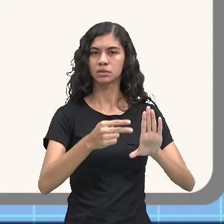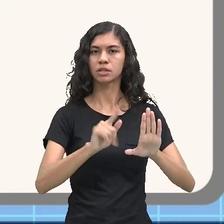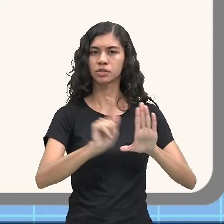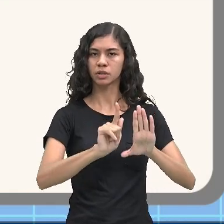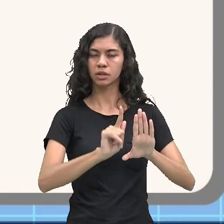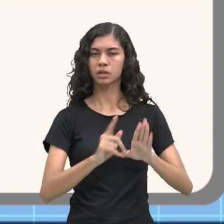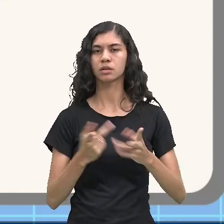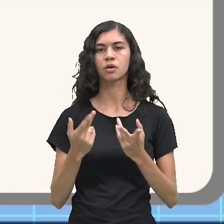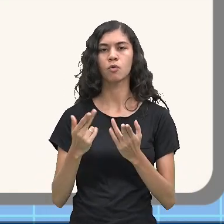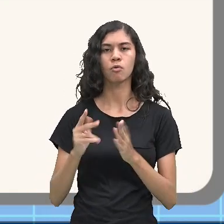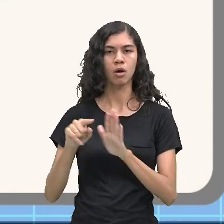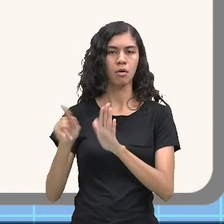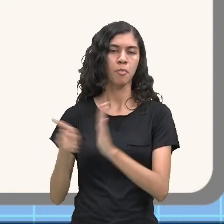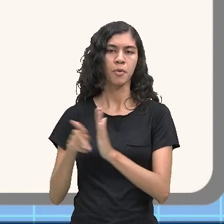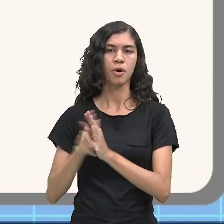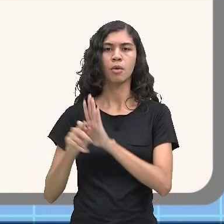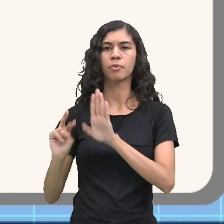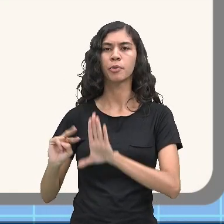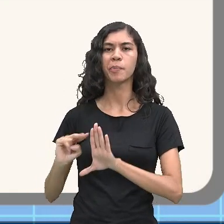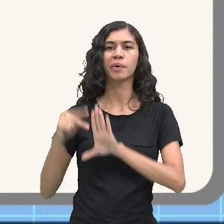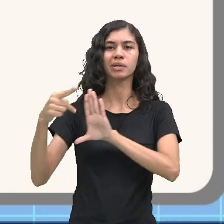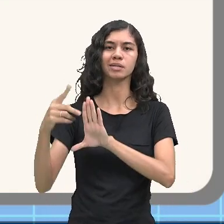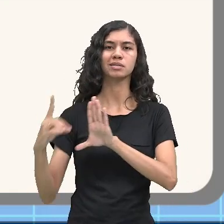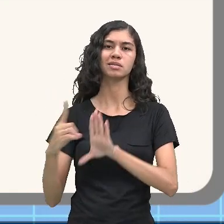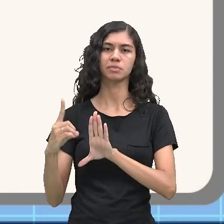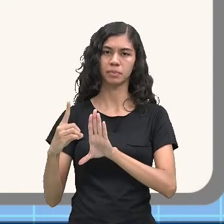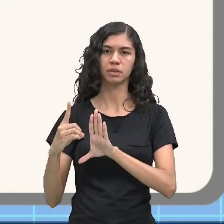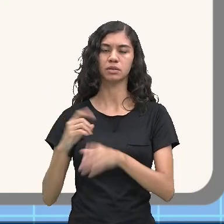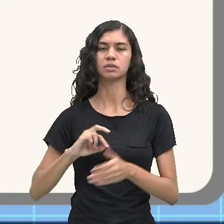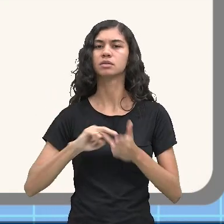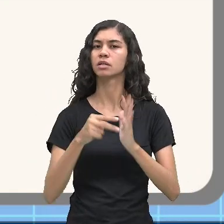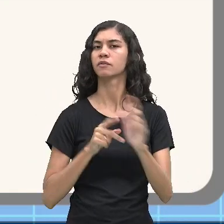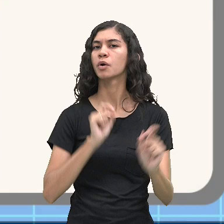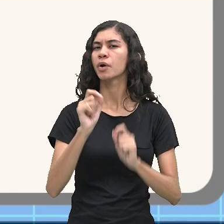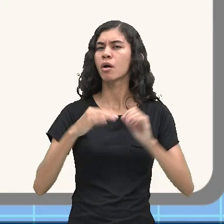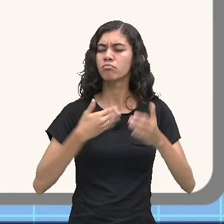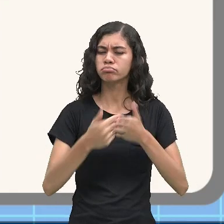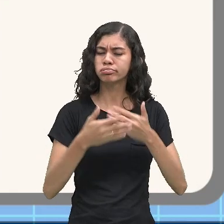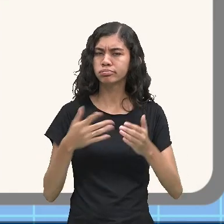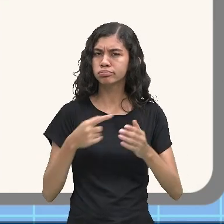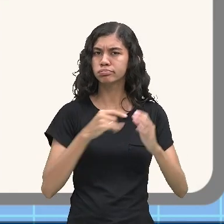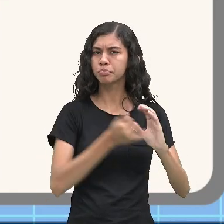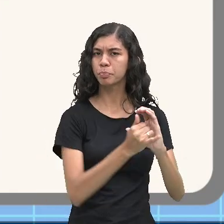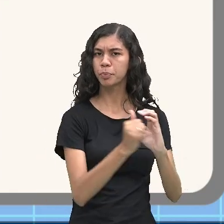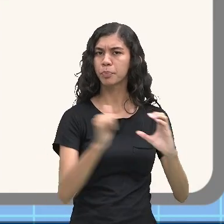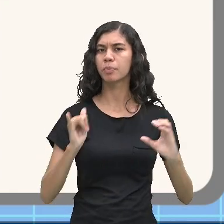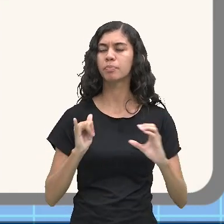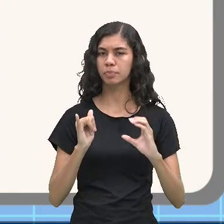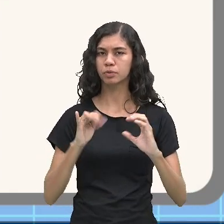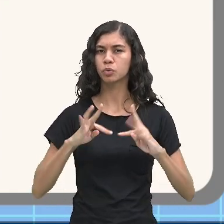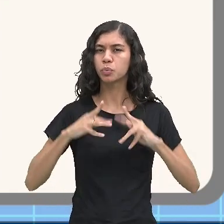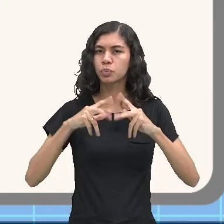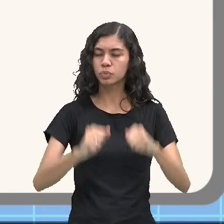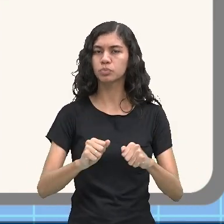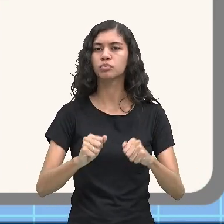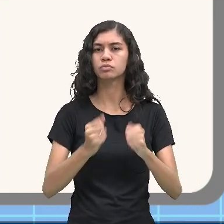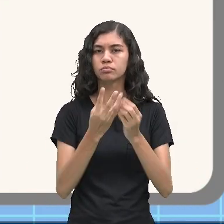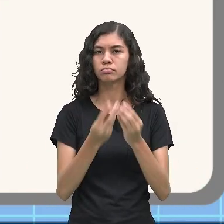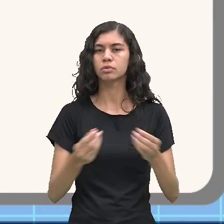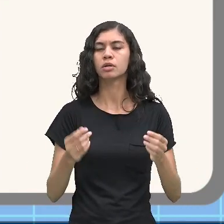dissipada. O que significa isso? Que toda a energia, a potência elétrica total gerada, será